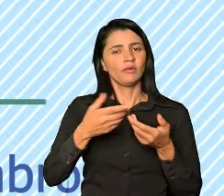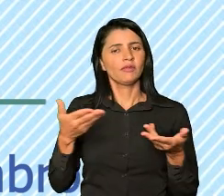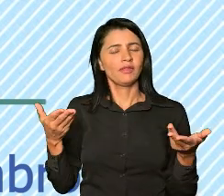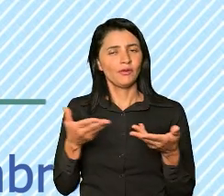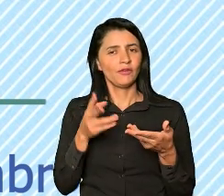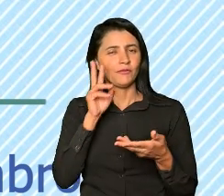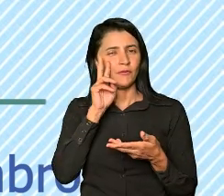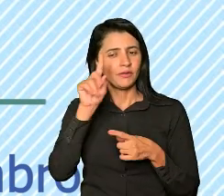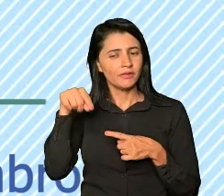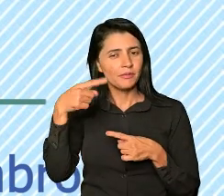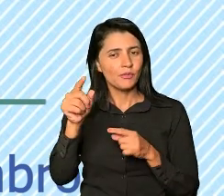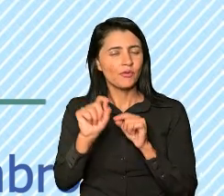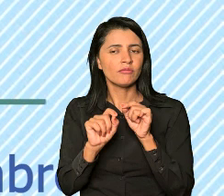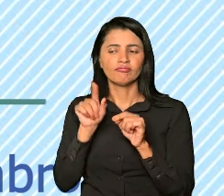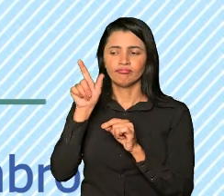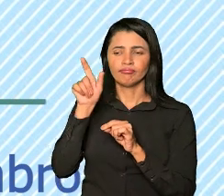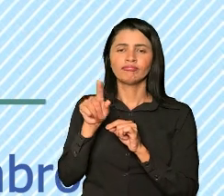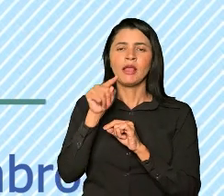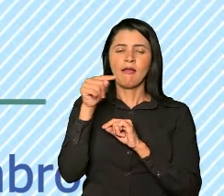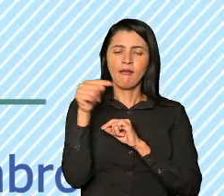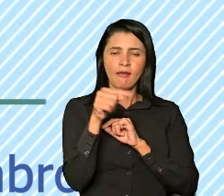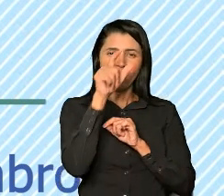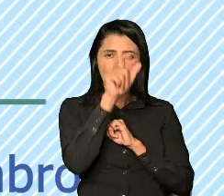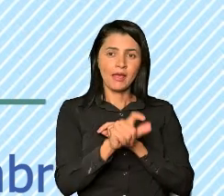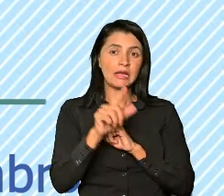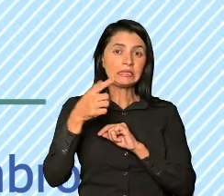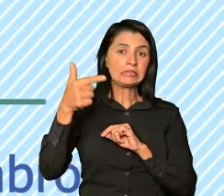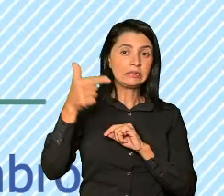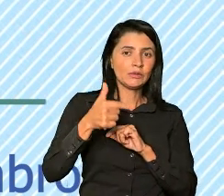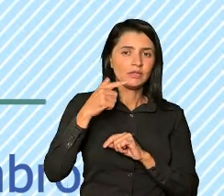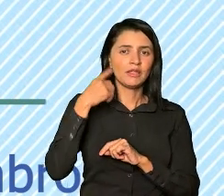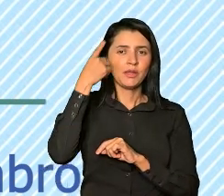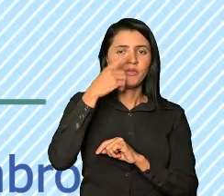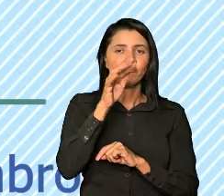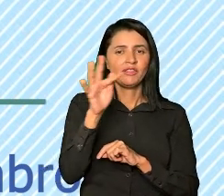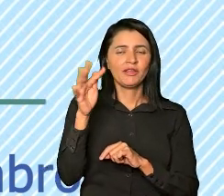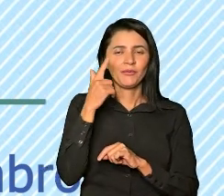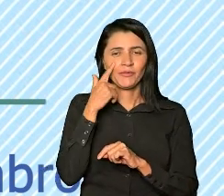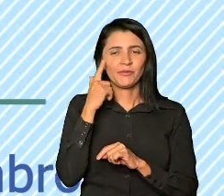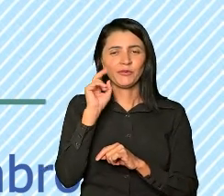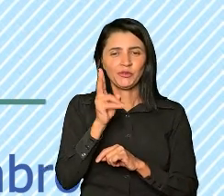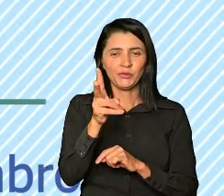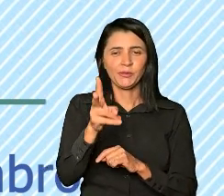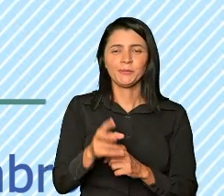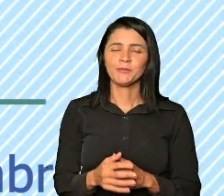vamos ver mais adiante que ela vai ser a nossa segunda deputada federal. Passando.